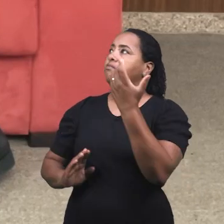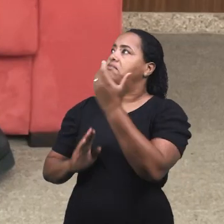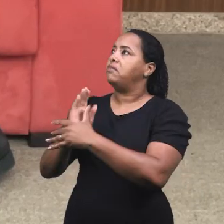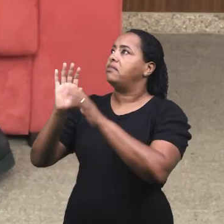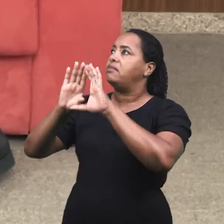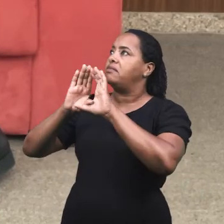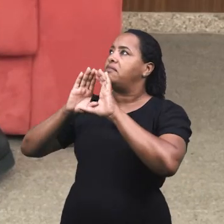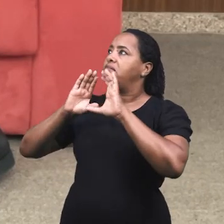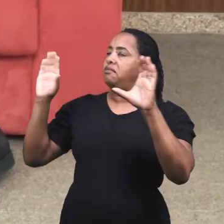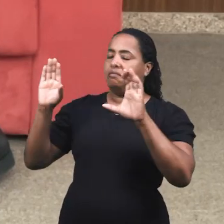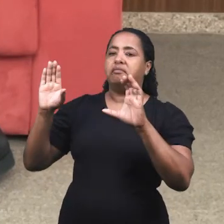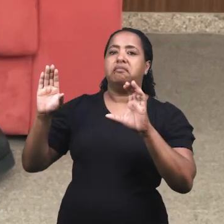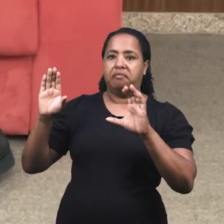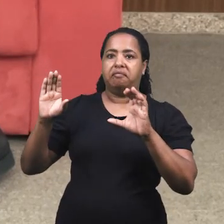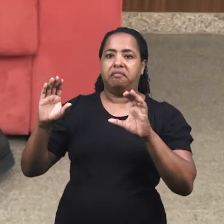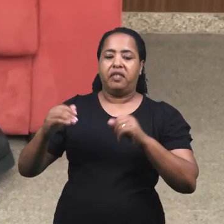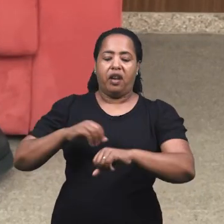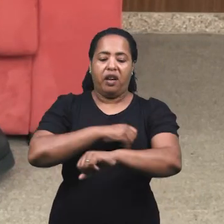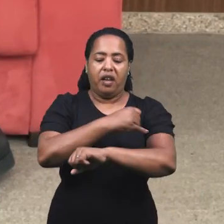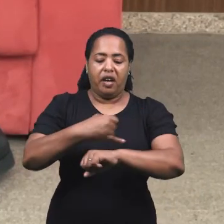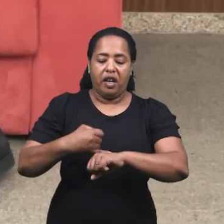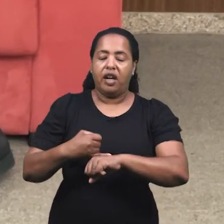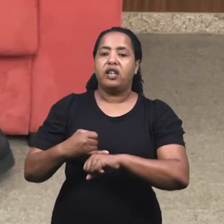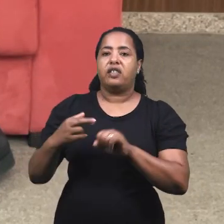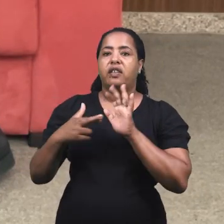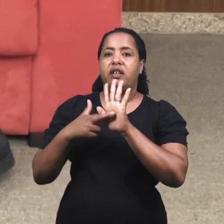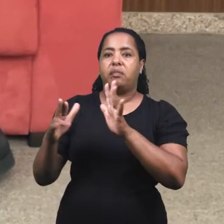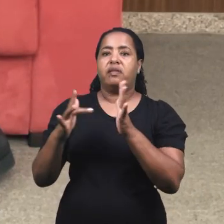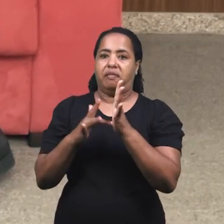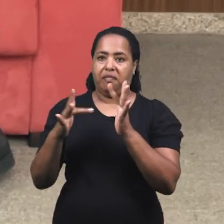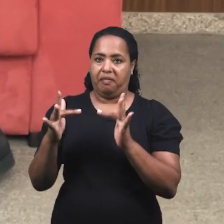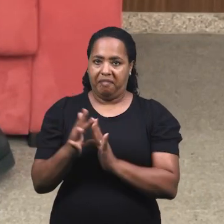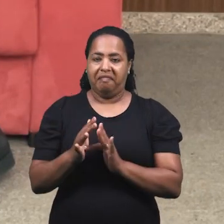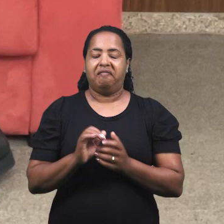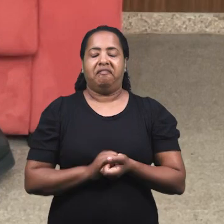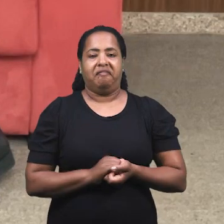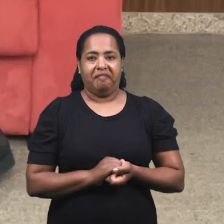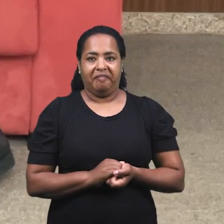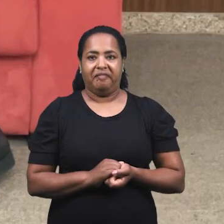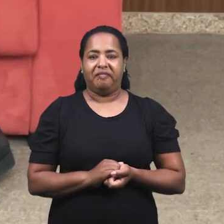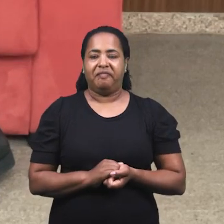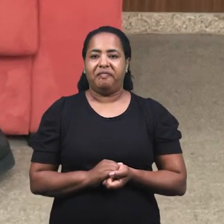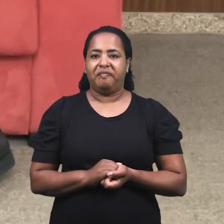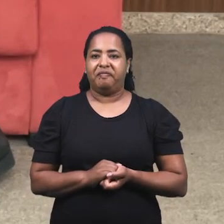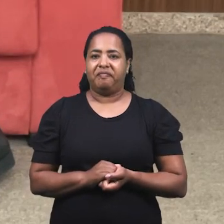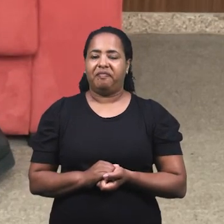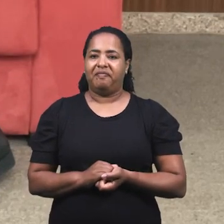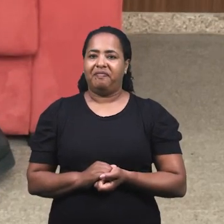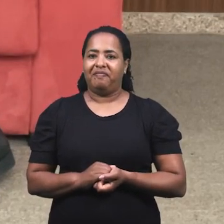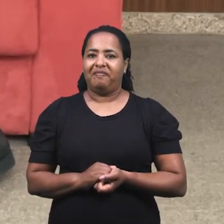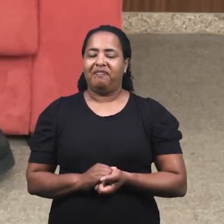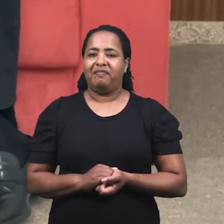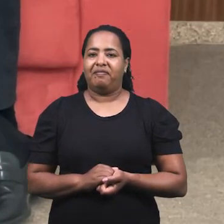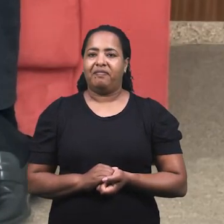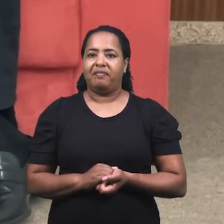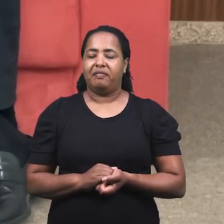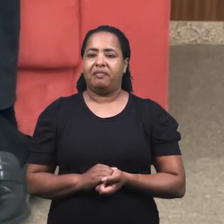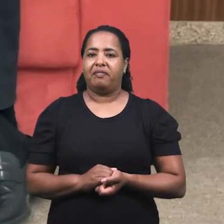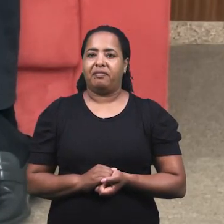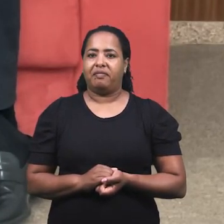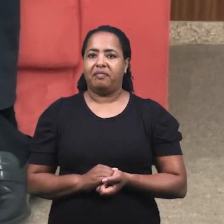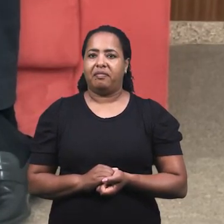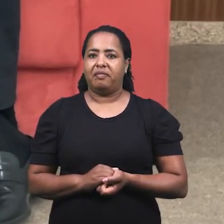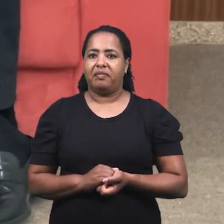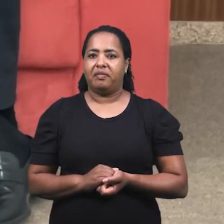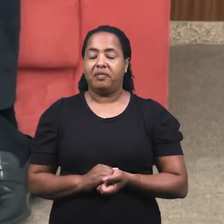possível chegarmos à terra prometida através do Jordão, a figura profética do Senhor Jesus. Os irmãos